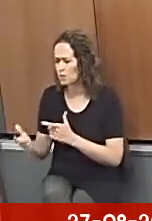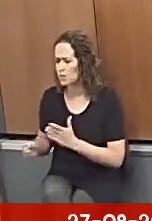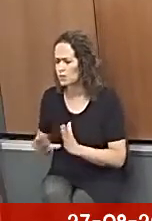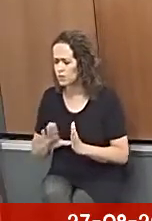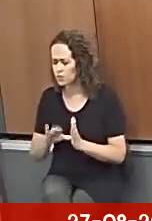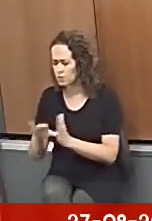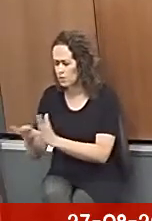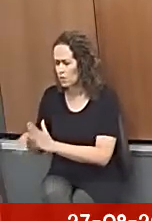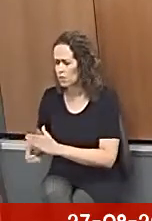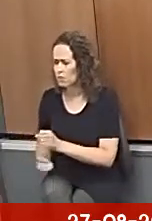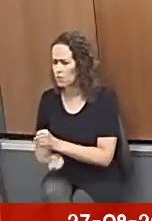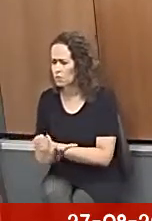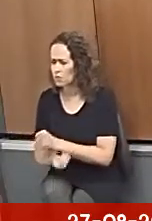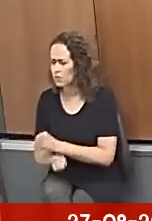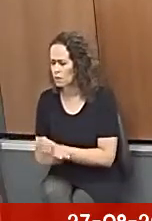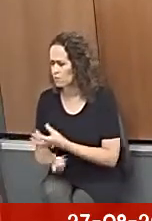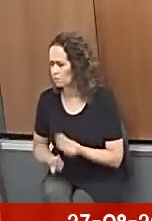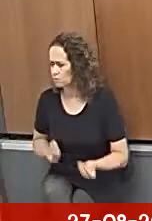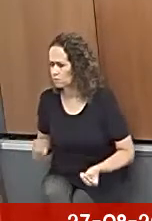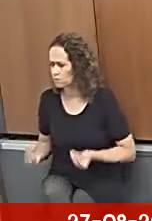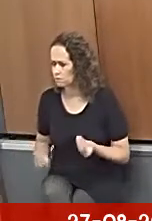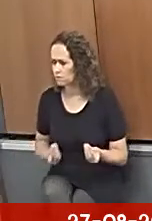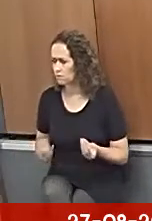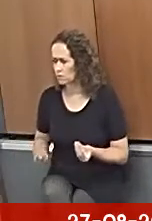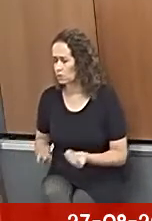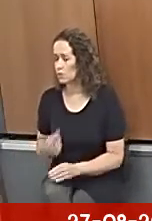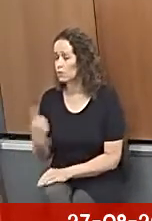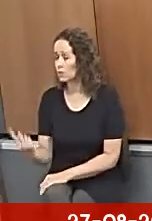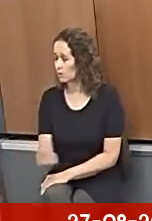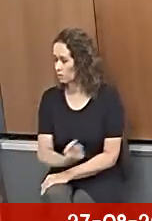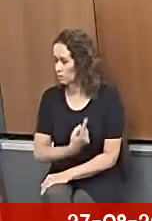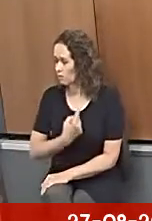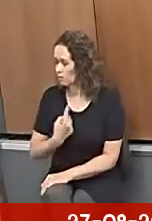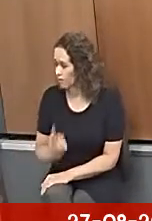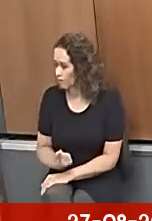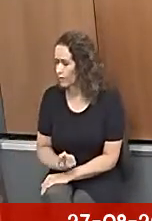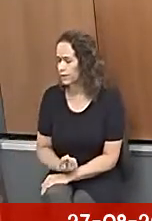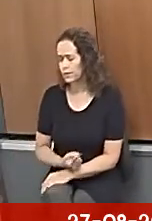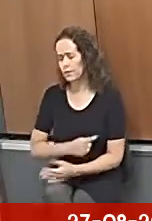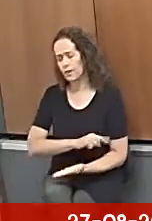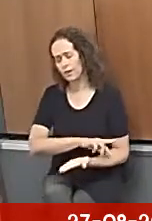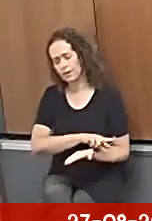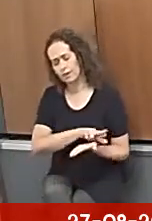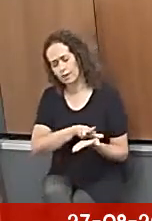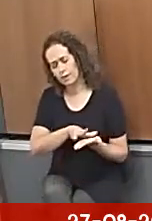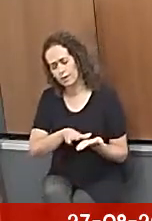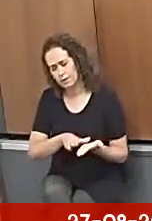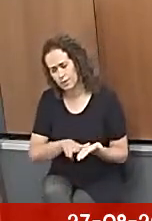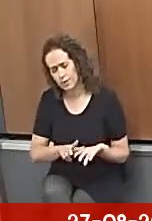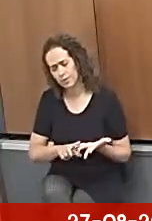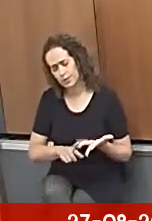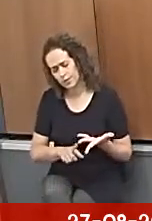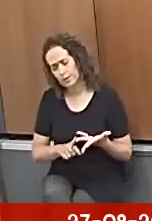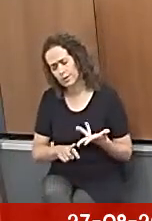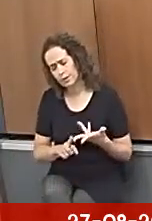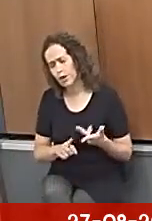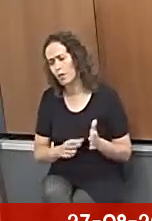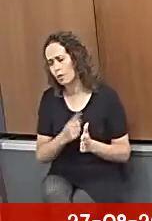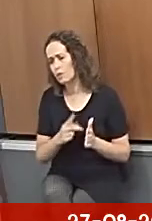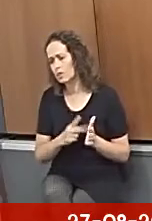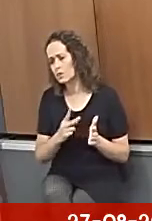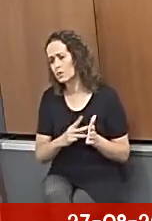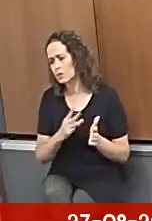corrupção da minas arena então nós somos lesados diversas vezes e isso é recorrente e não pode